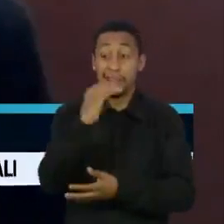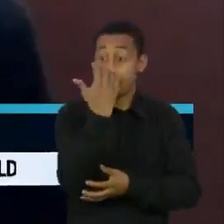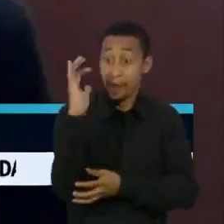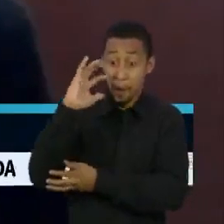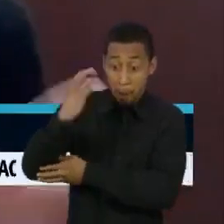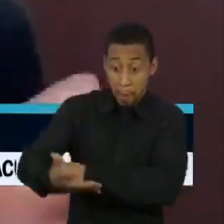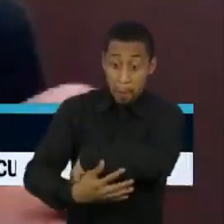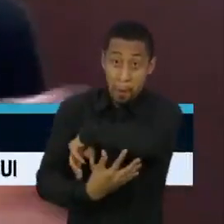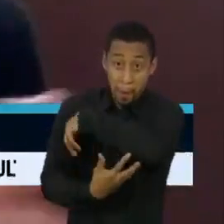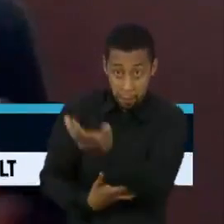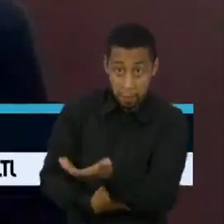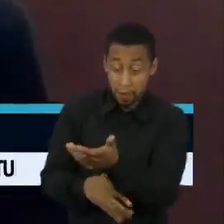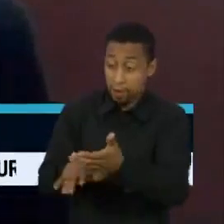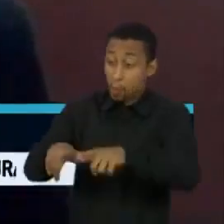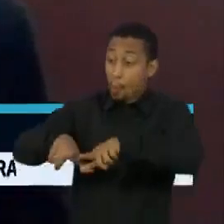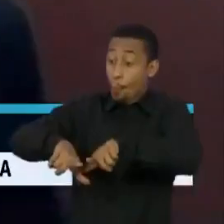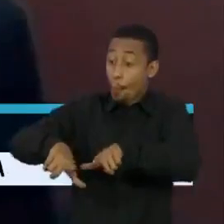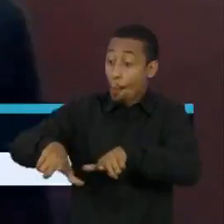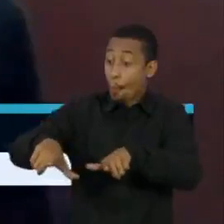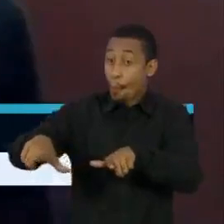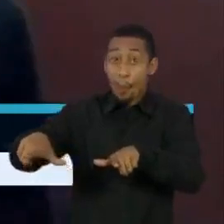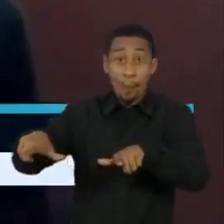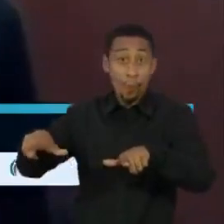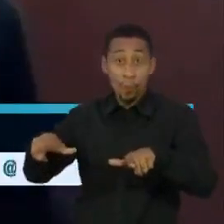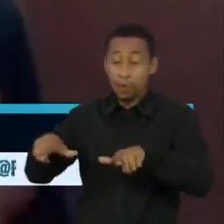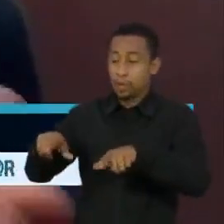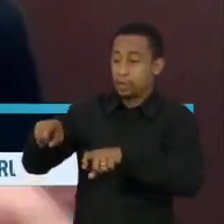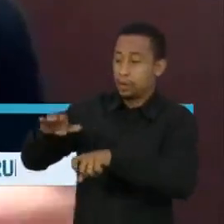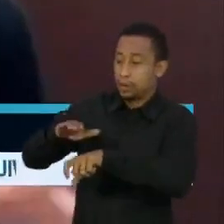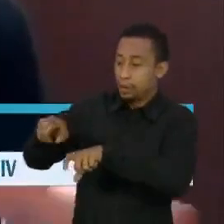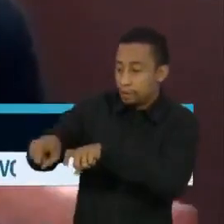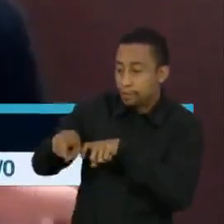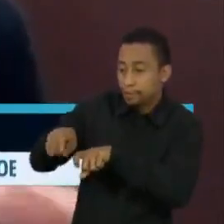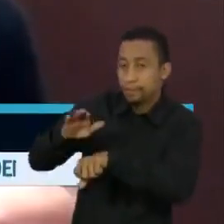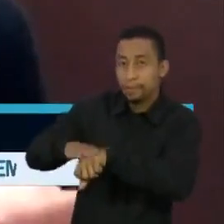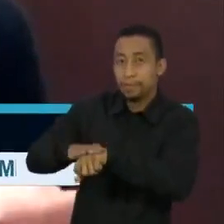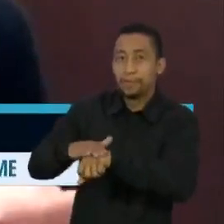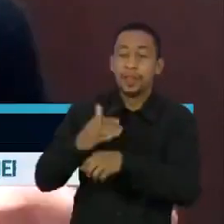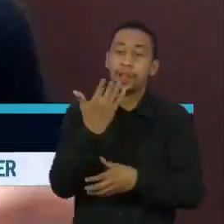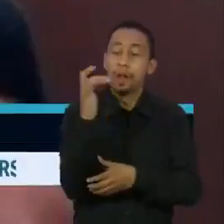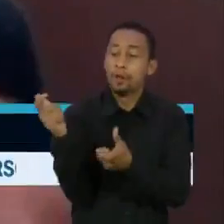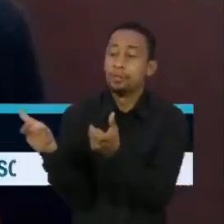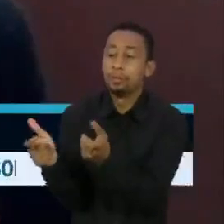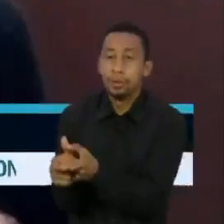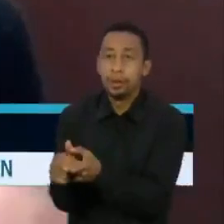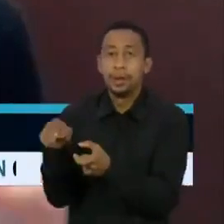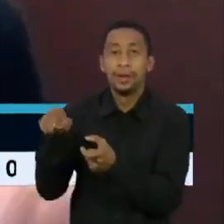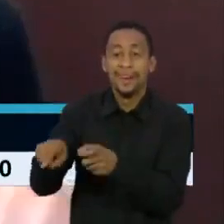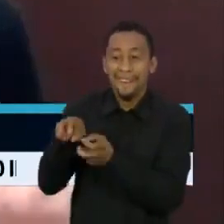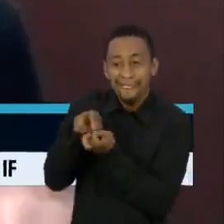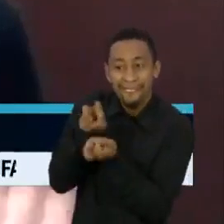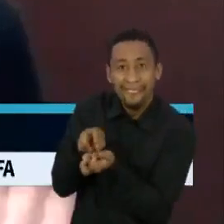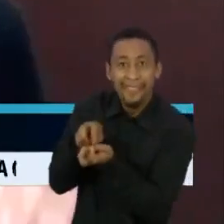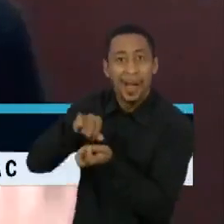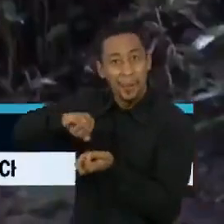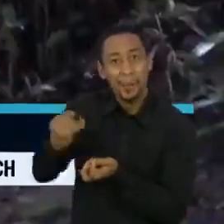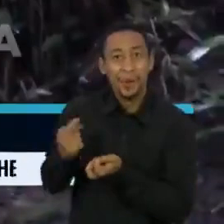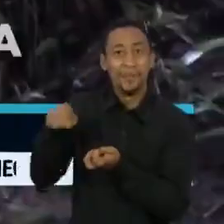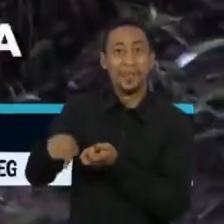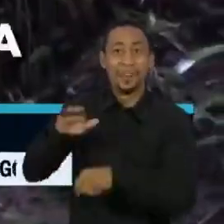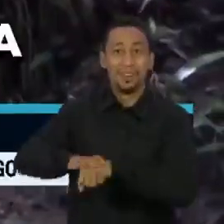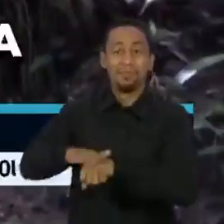deixa aquela paisagem com um pouquinho de área agrícola e um pouco de floresta, é o ambiente ideal para esses